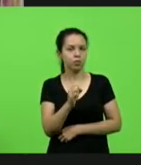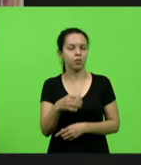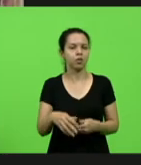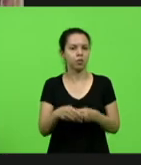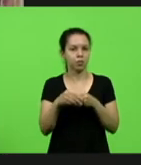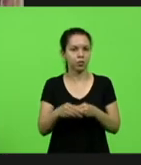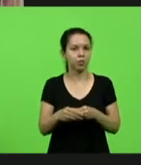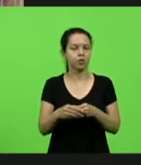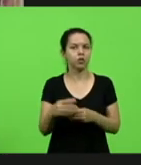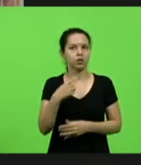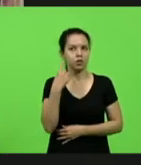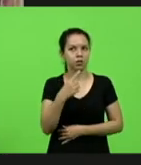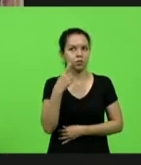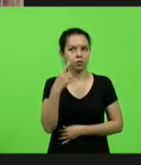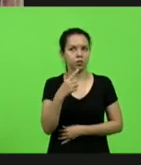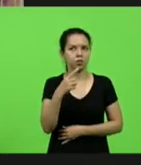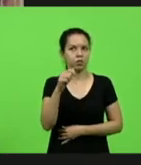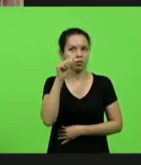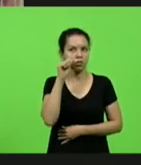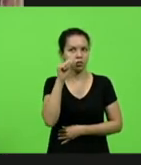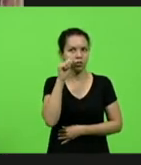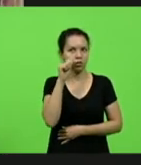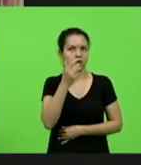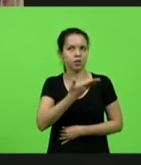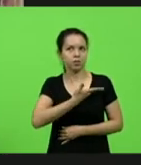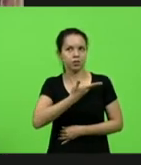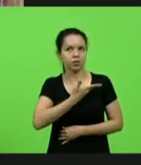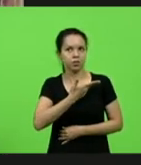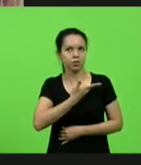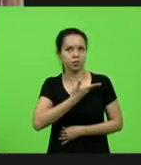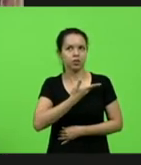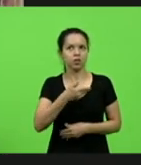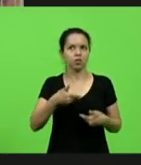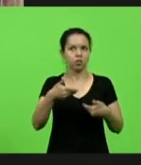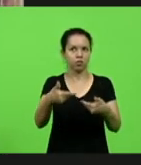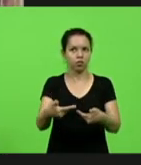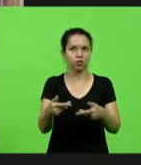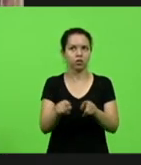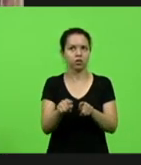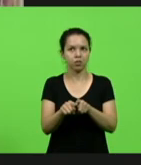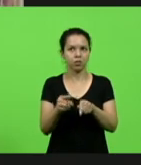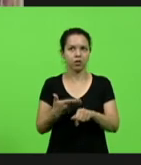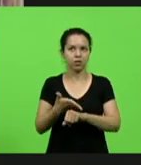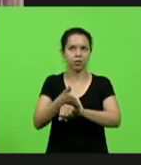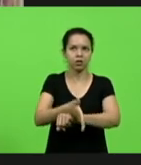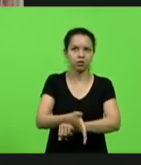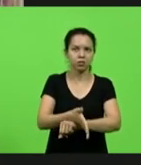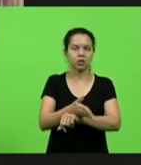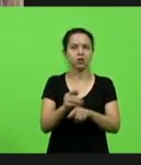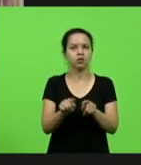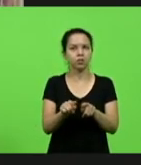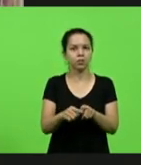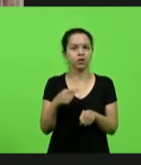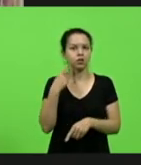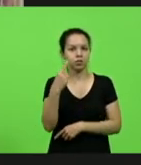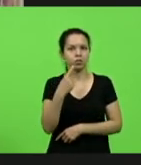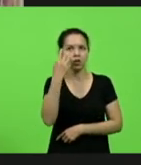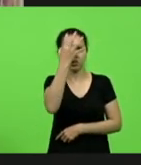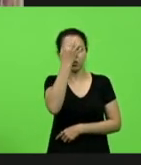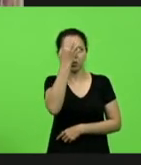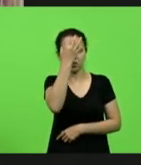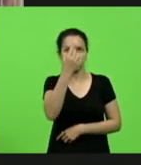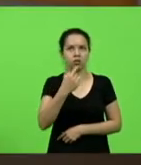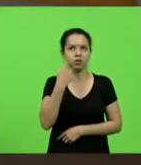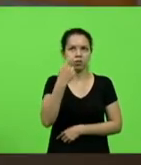a deputada Ana Campanolo, minha querida amiga, que nos fez o convite para estar aqui também. Deputado Ismael de Santos, deputado Maurício